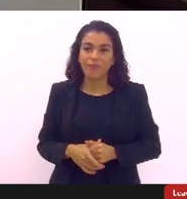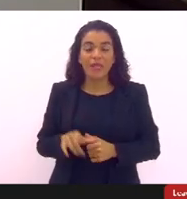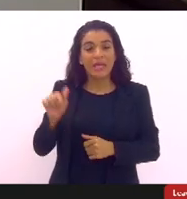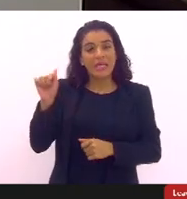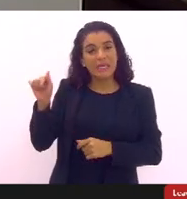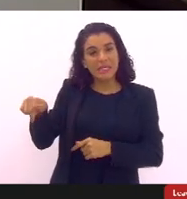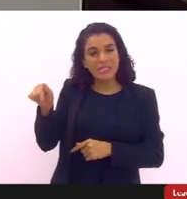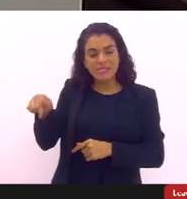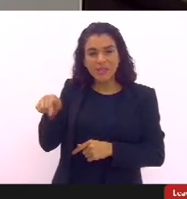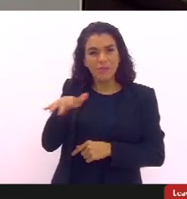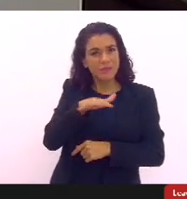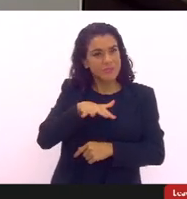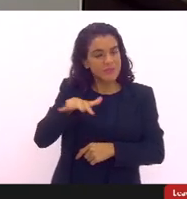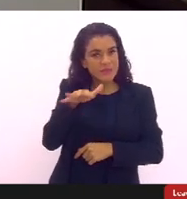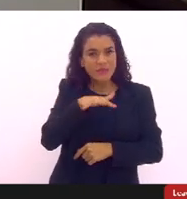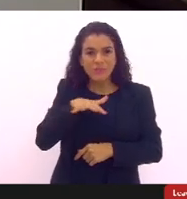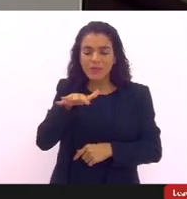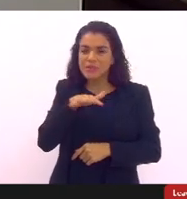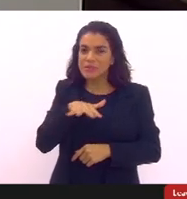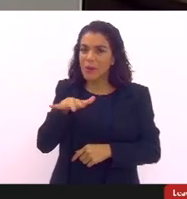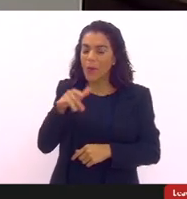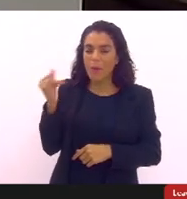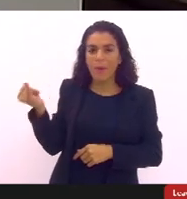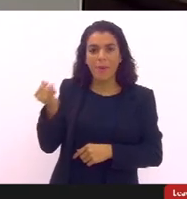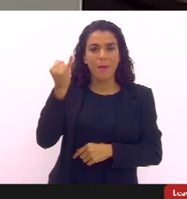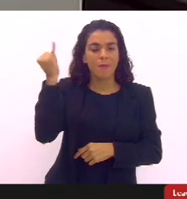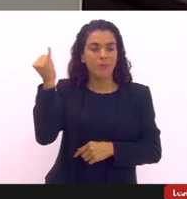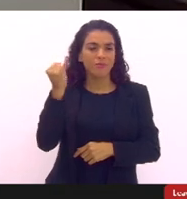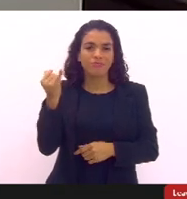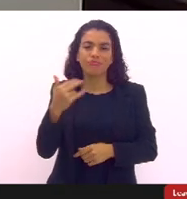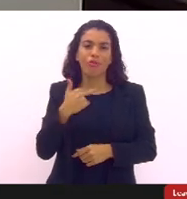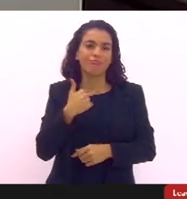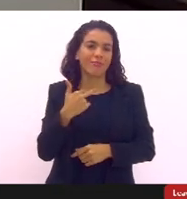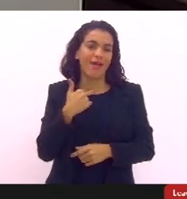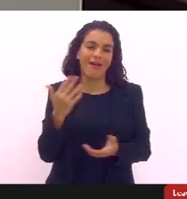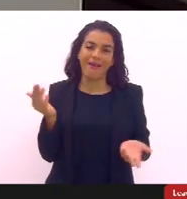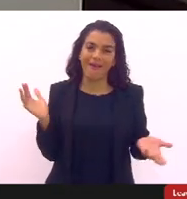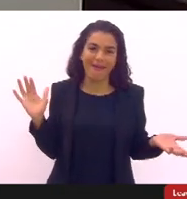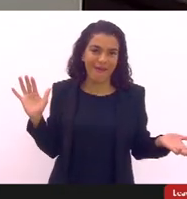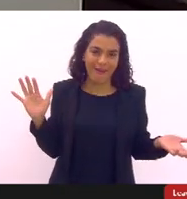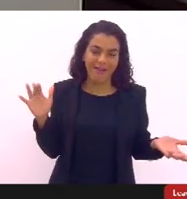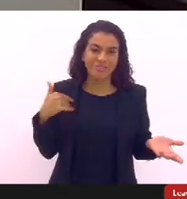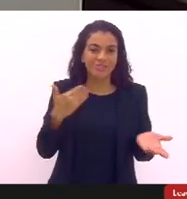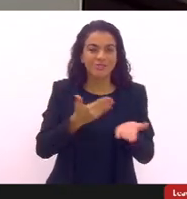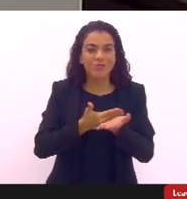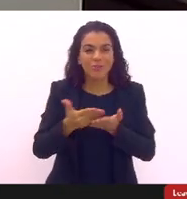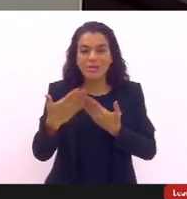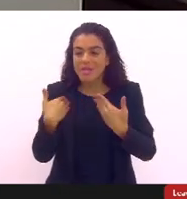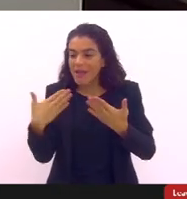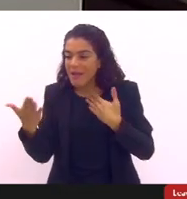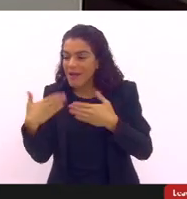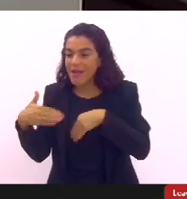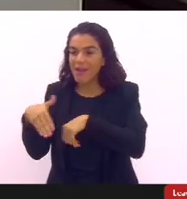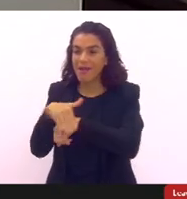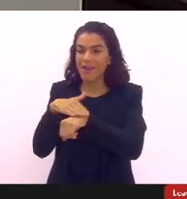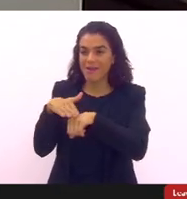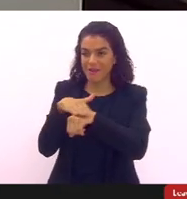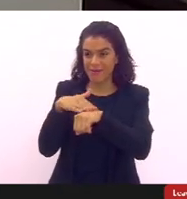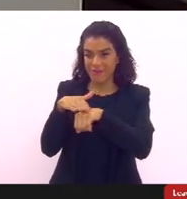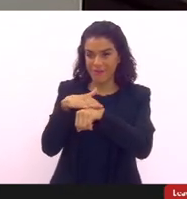é uma condição indispensável. Então, eu acho que não dá nem para a gente começar a conversar